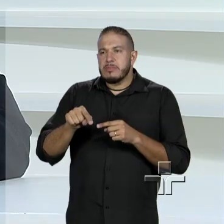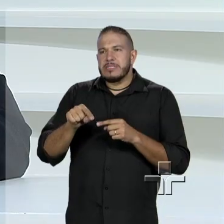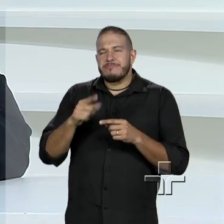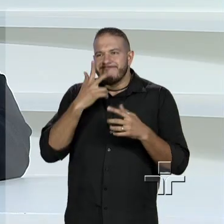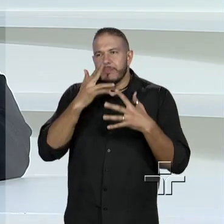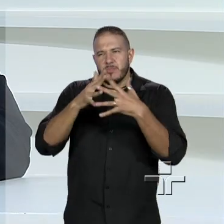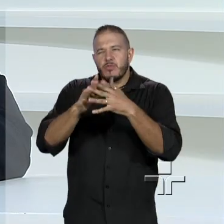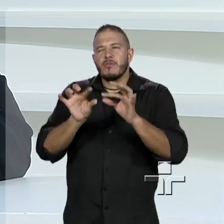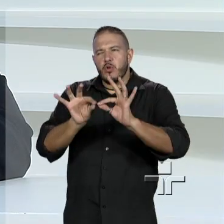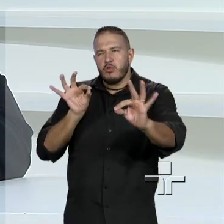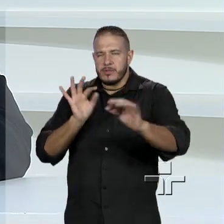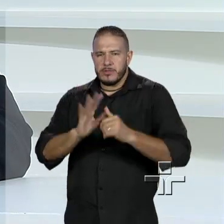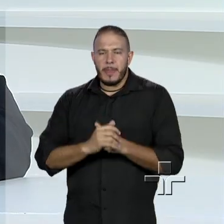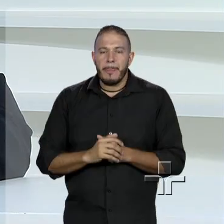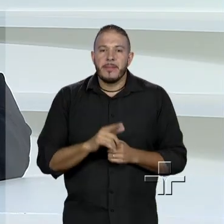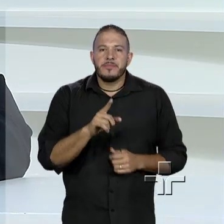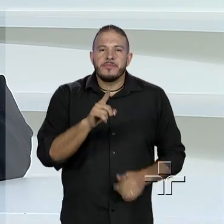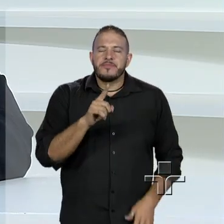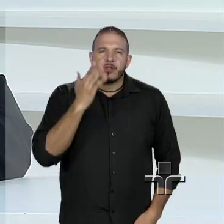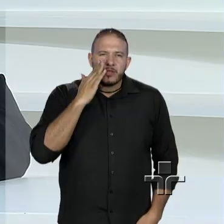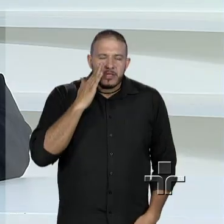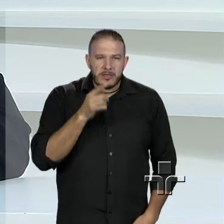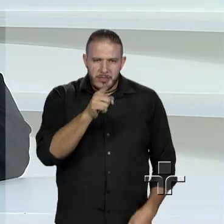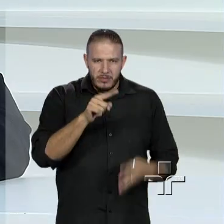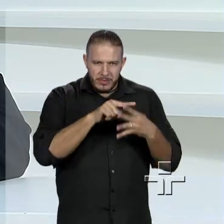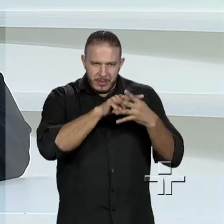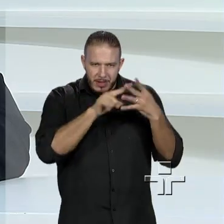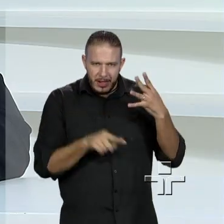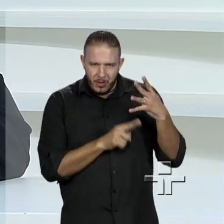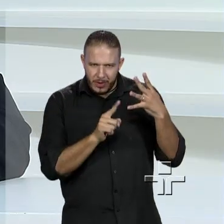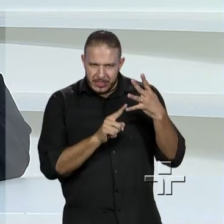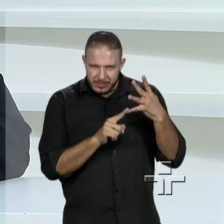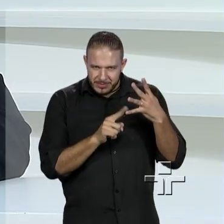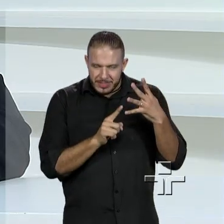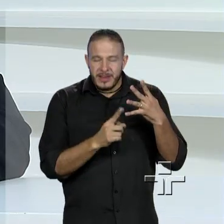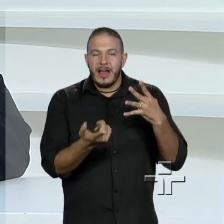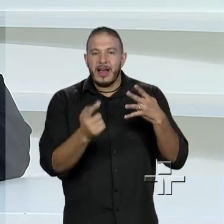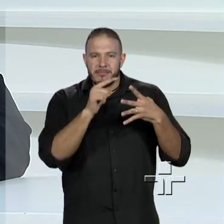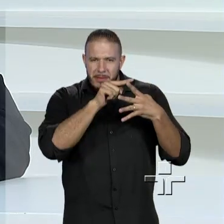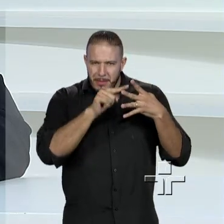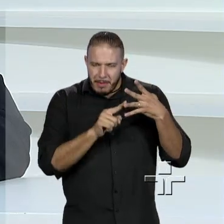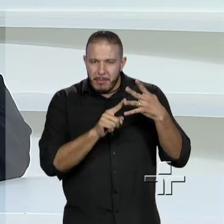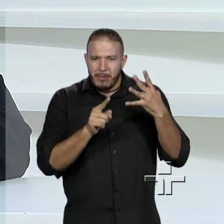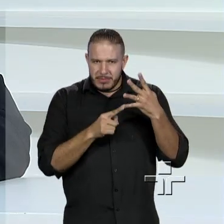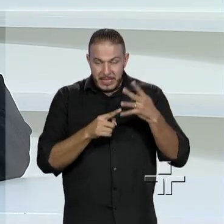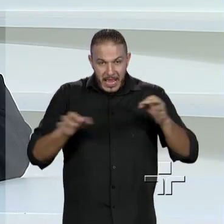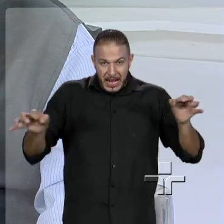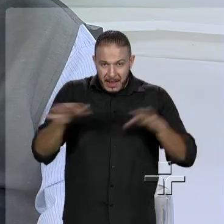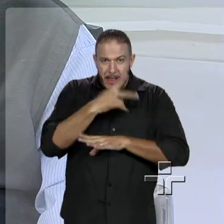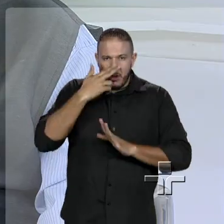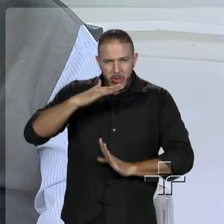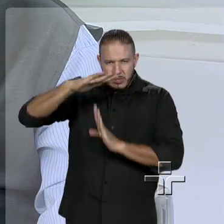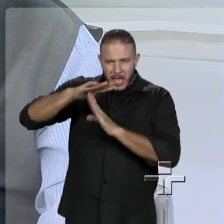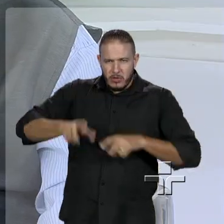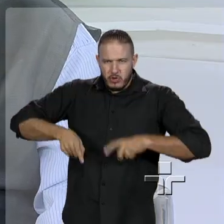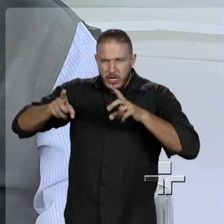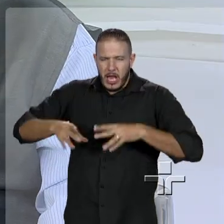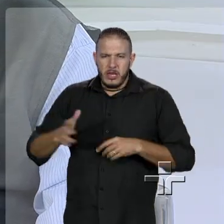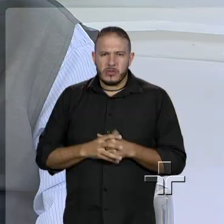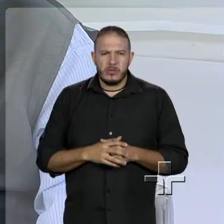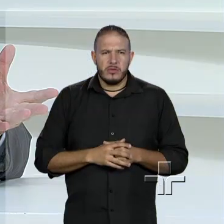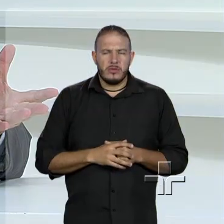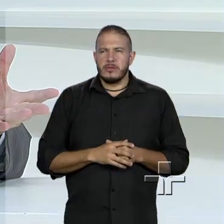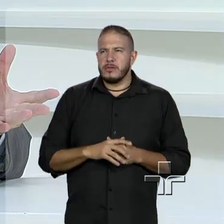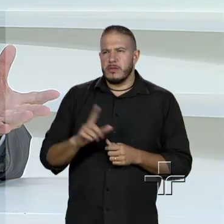o senhor, quer dizer que a quarta medida seria acabar com o teto de gastos. Não, de jeito nenhum. Porque